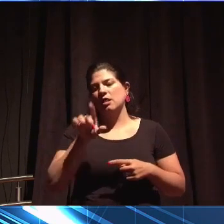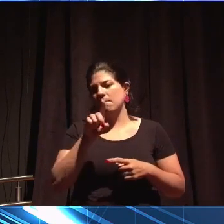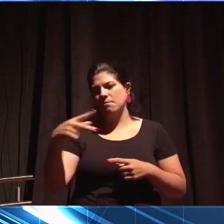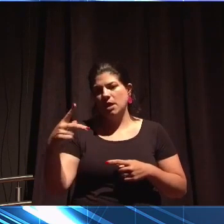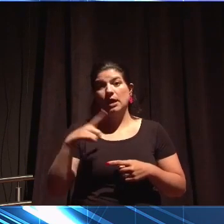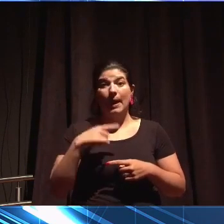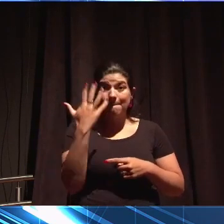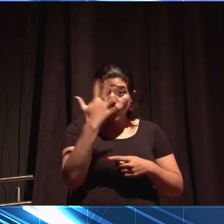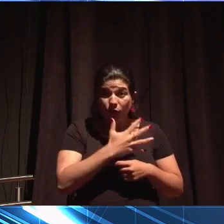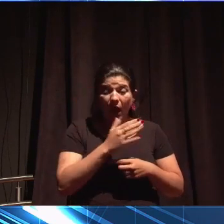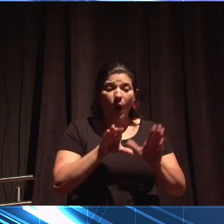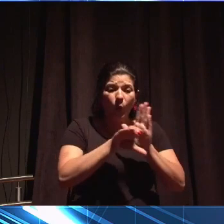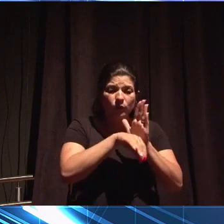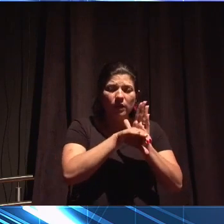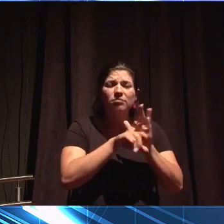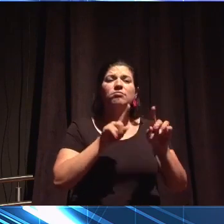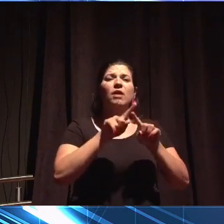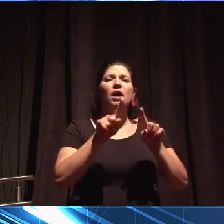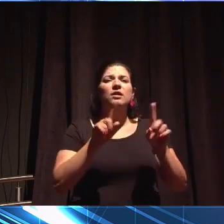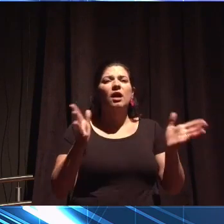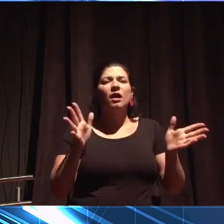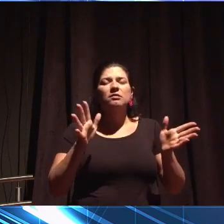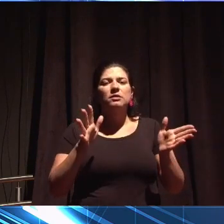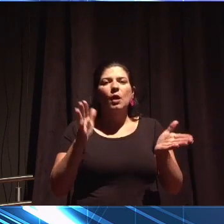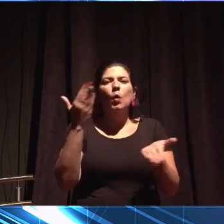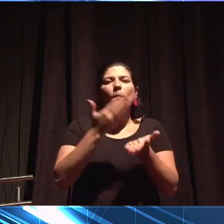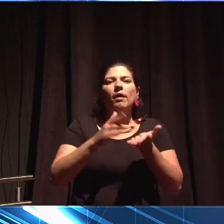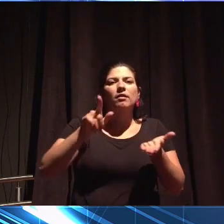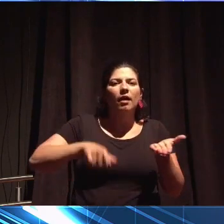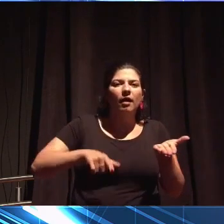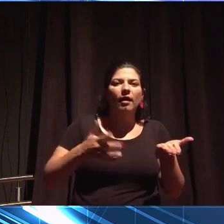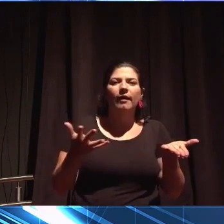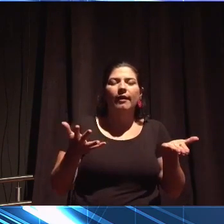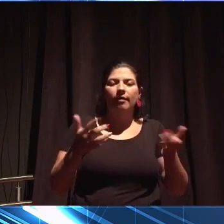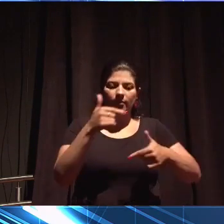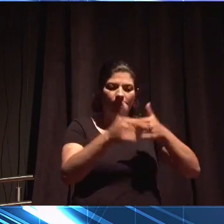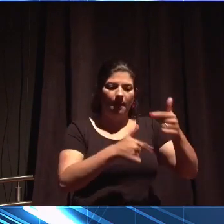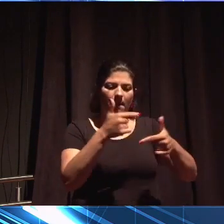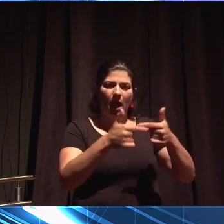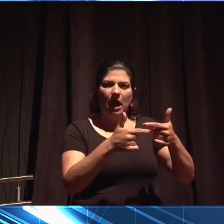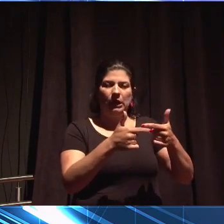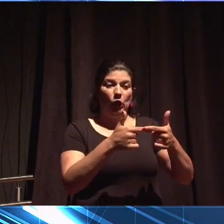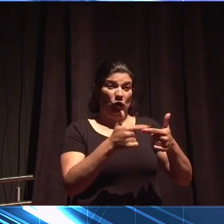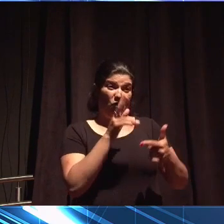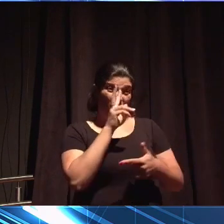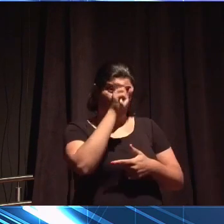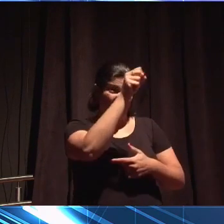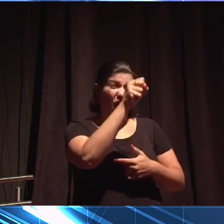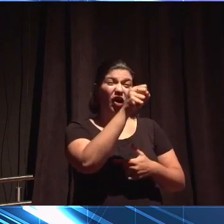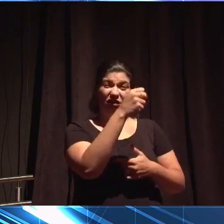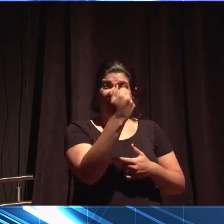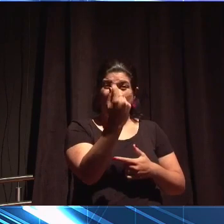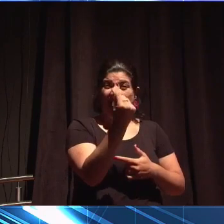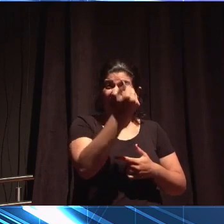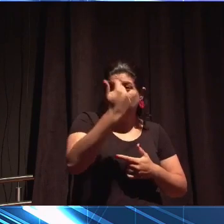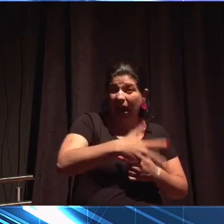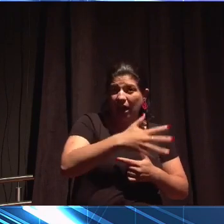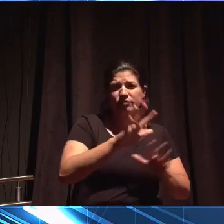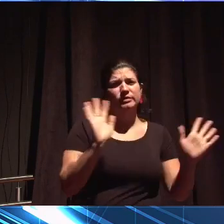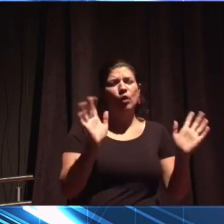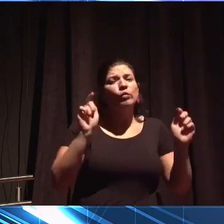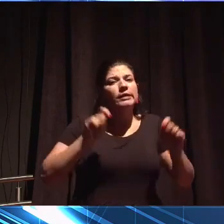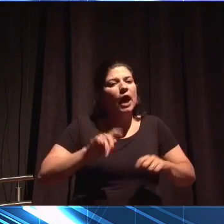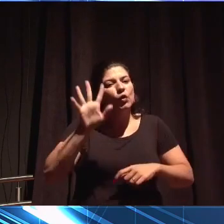provar algum conceito, e logo de cara a gente não precisa partir para os serviços mais robustos, né? A gente pode fazer um